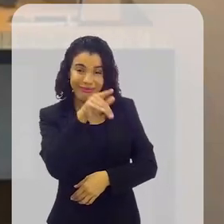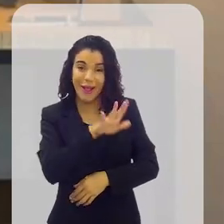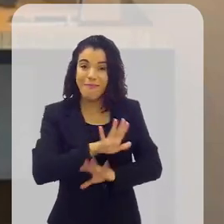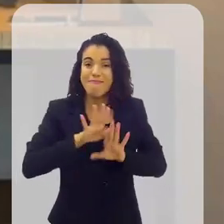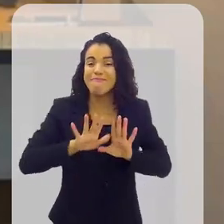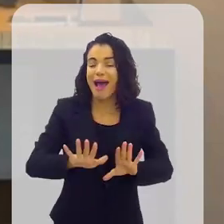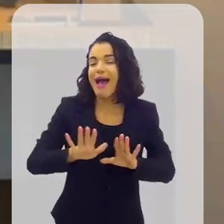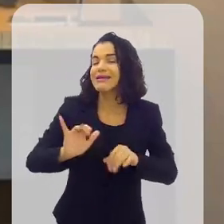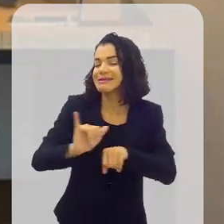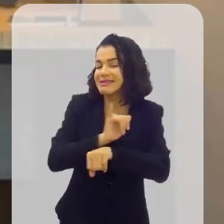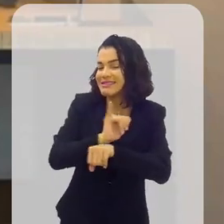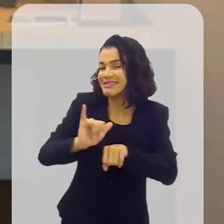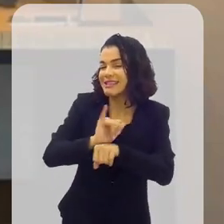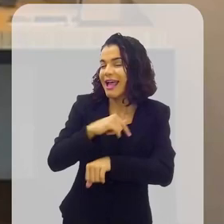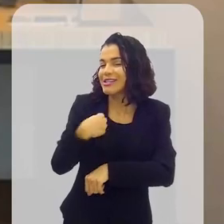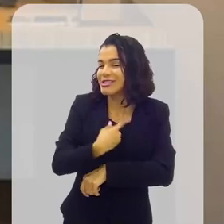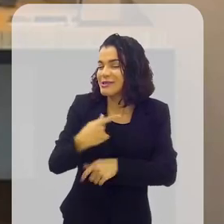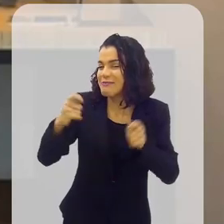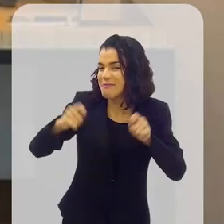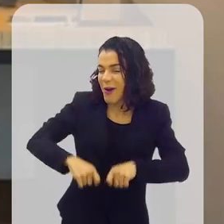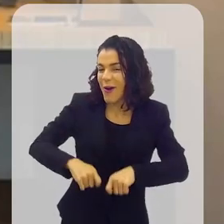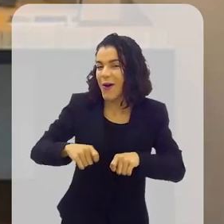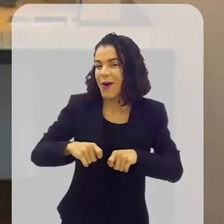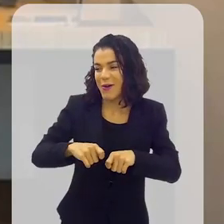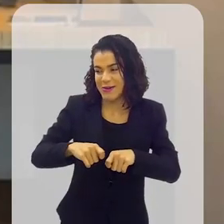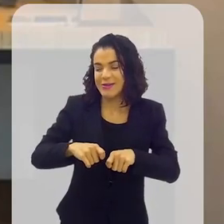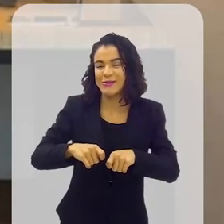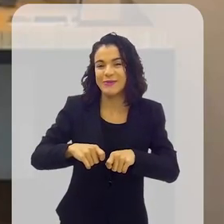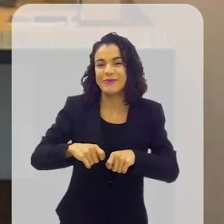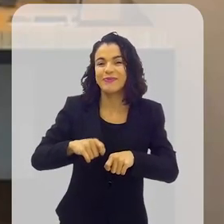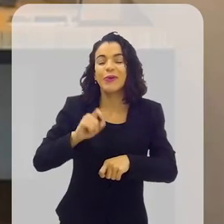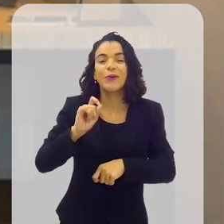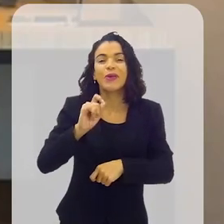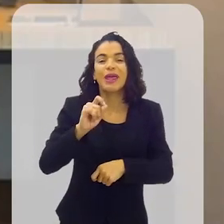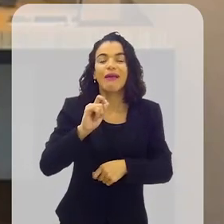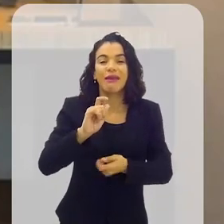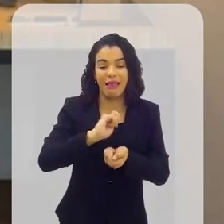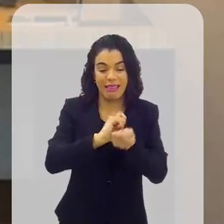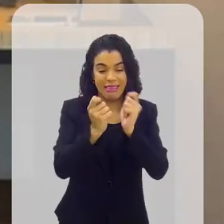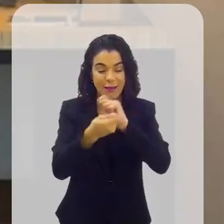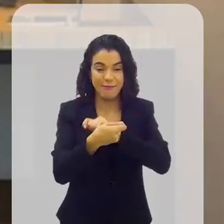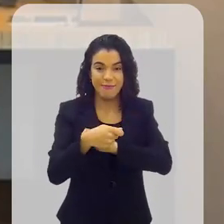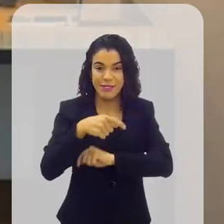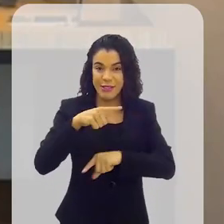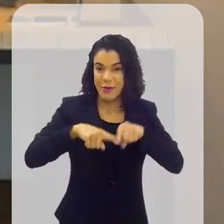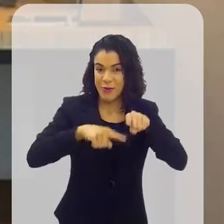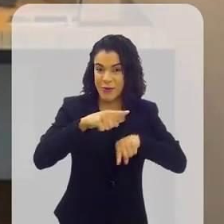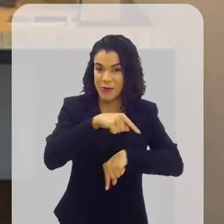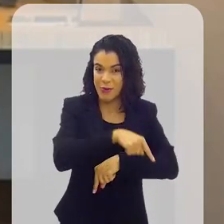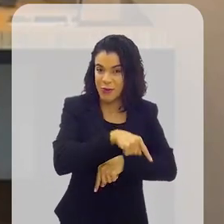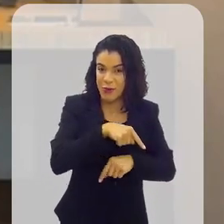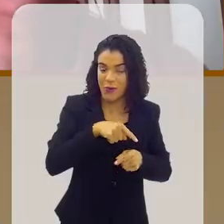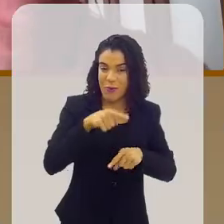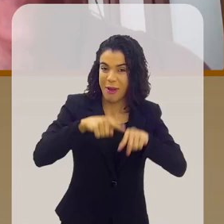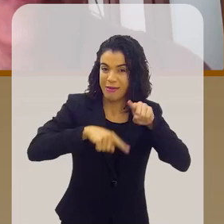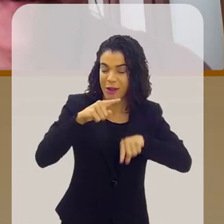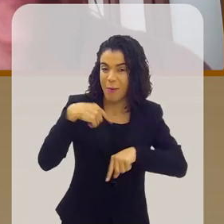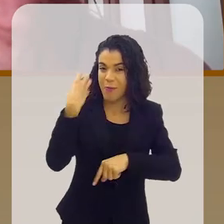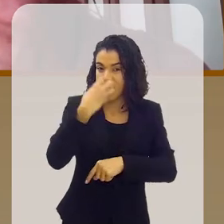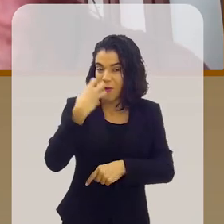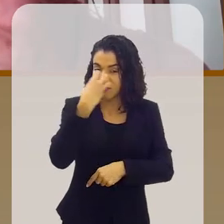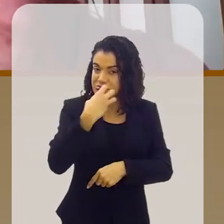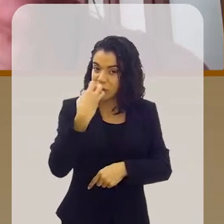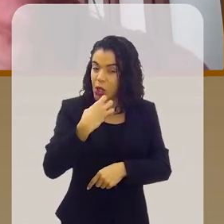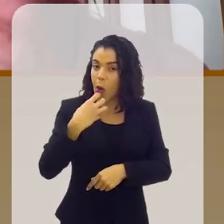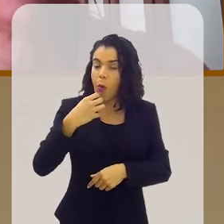ser essa, de alguma maneira a gente pode dizer que a introdução que ele fez do banjo,